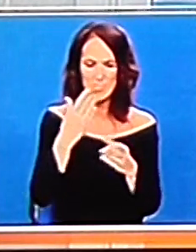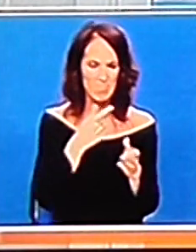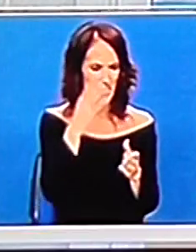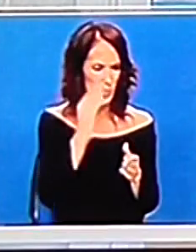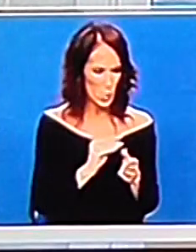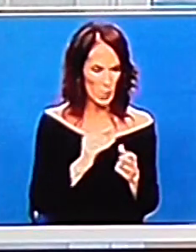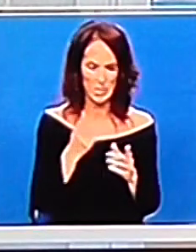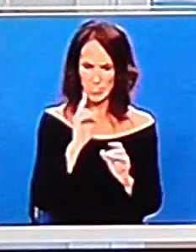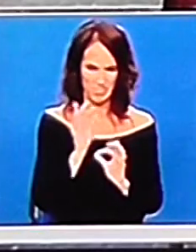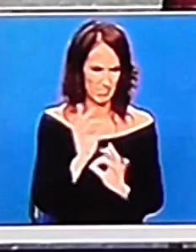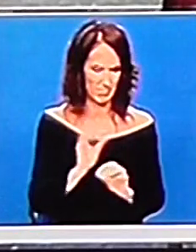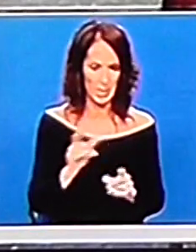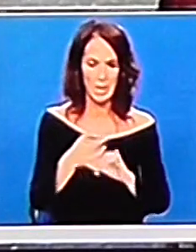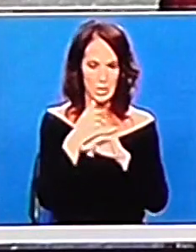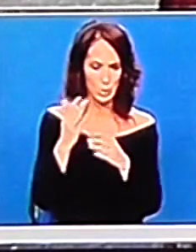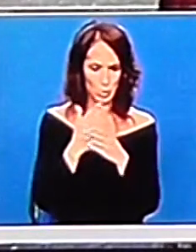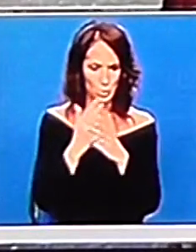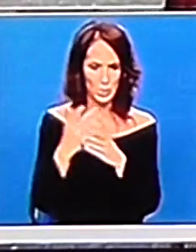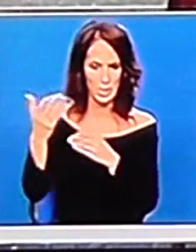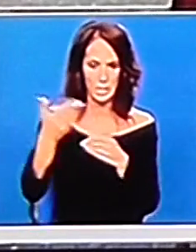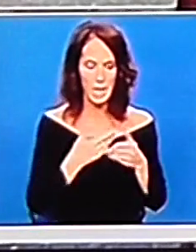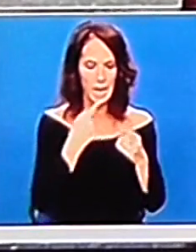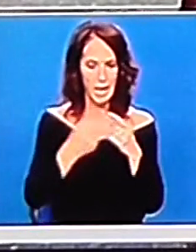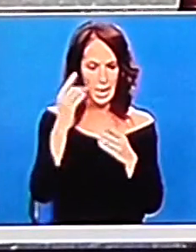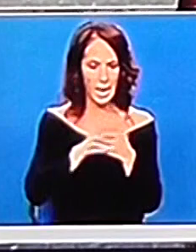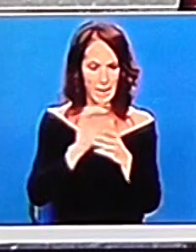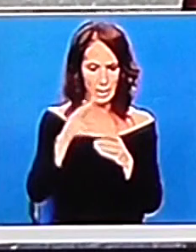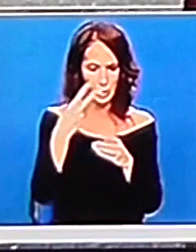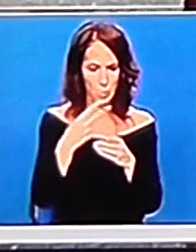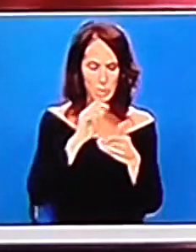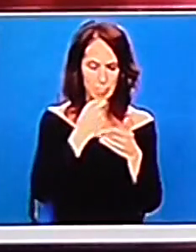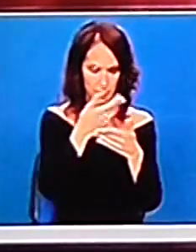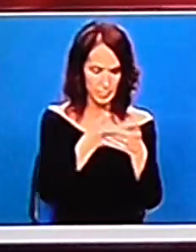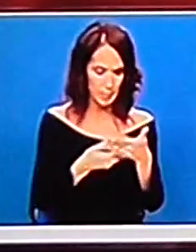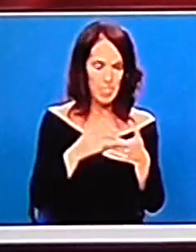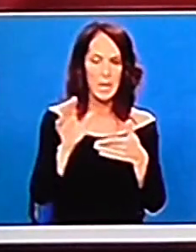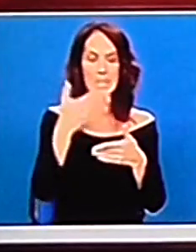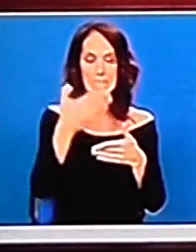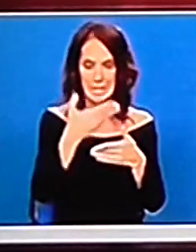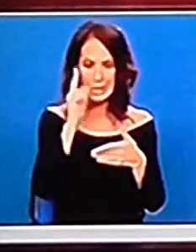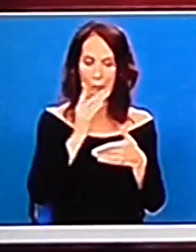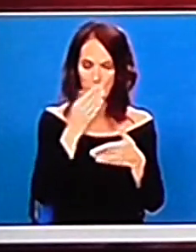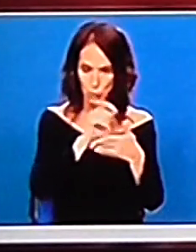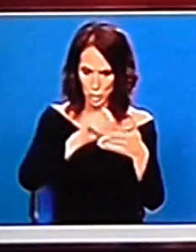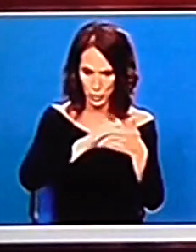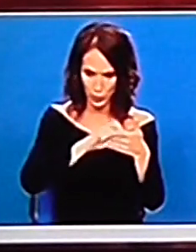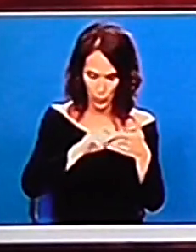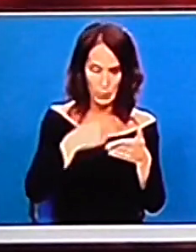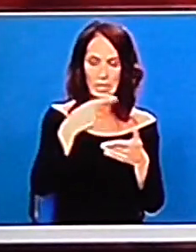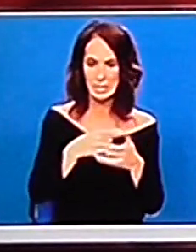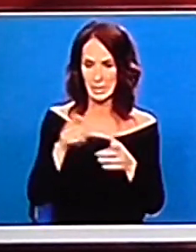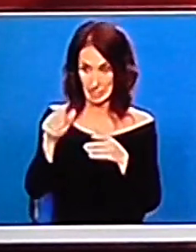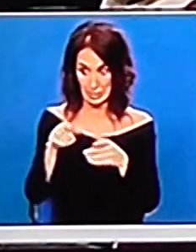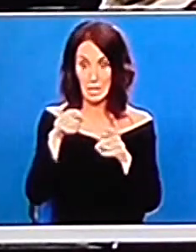e impróprias as que são estudantes recebeu duas cartas anônimas subscritas por cento urnas com dizem ter sido